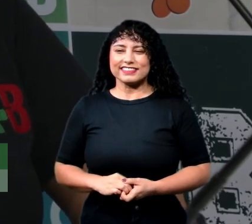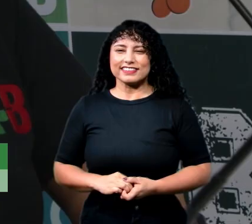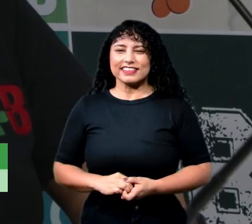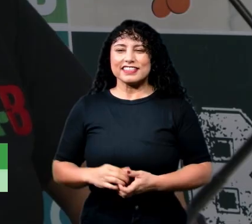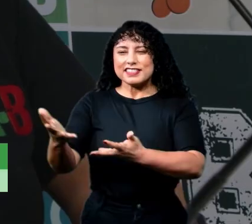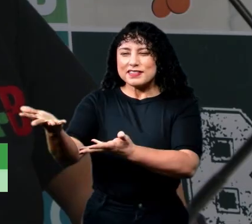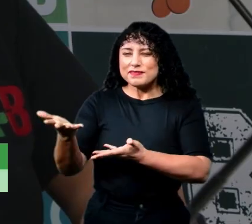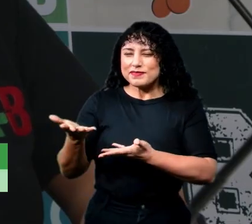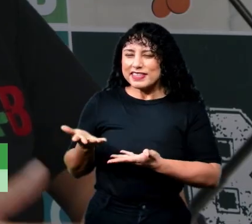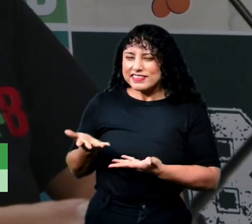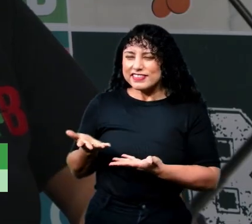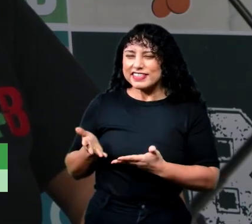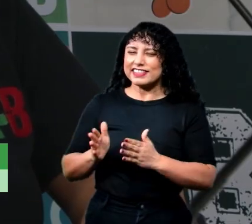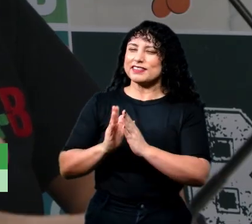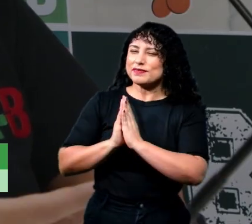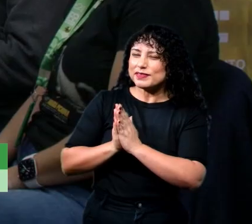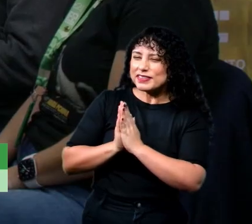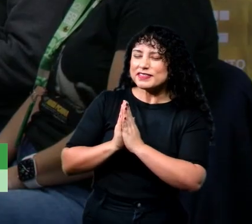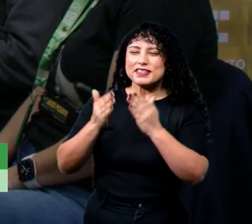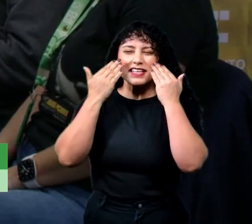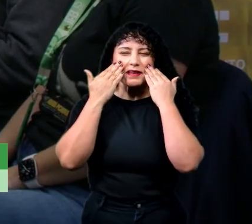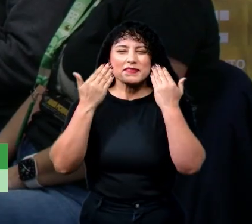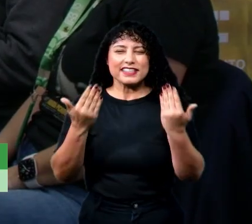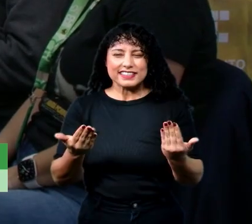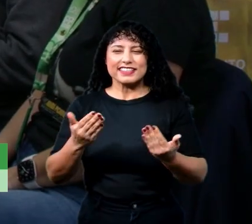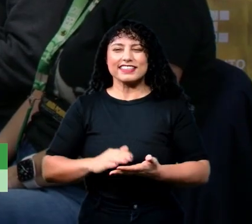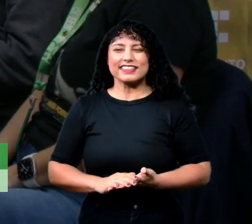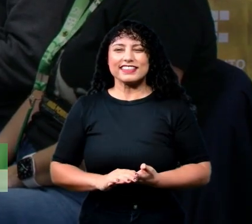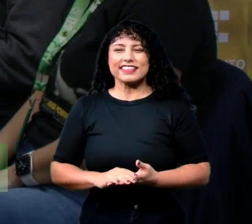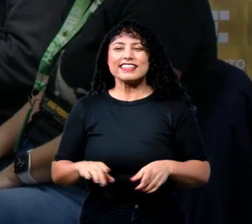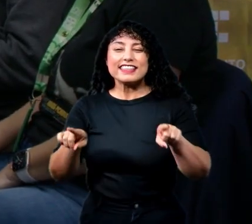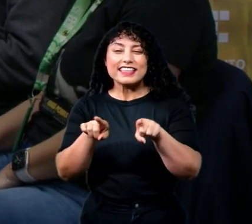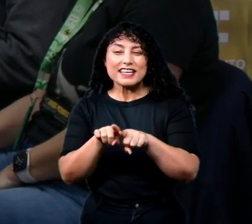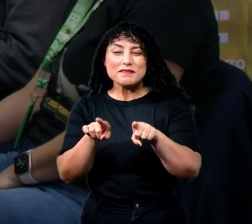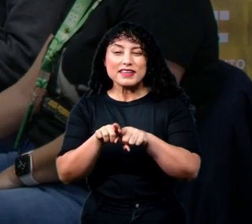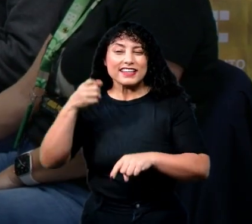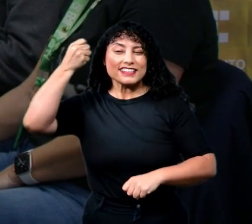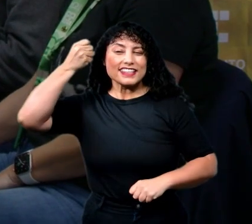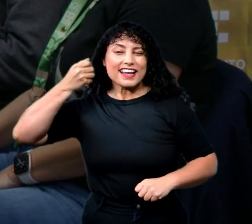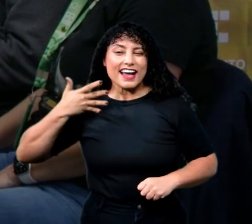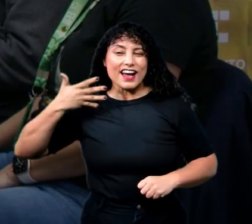sejam bem-vindos, por favor, se apresentem-se, também façam sua